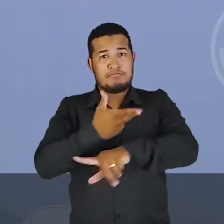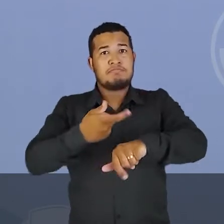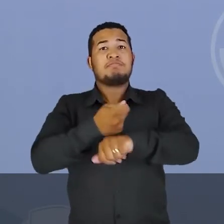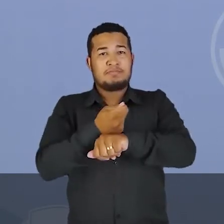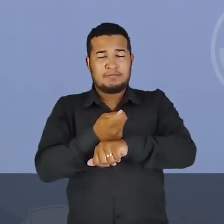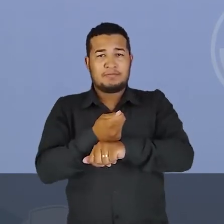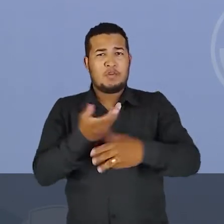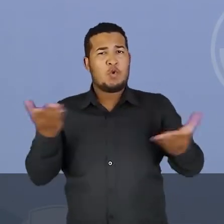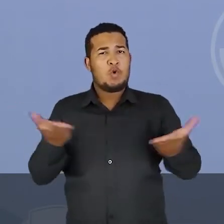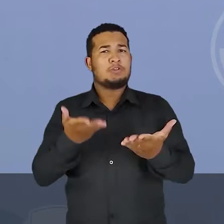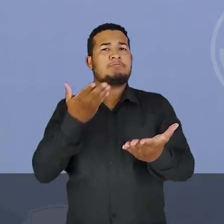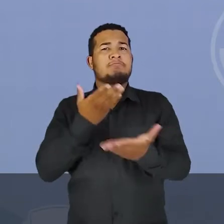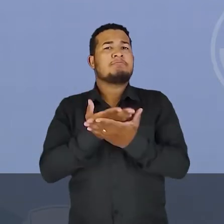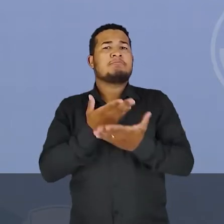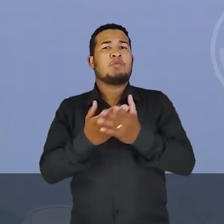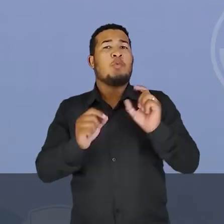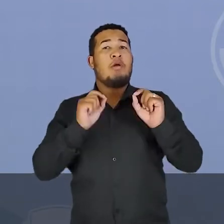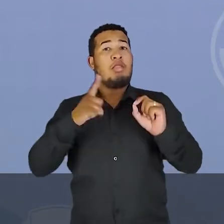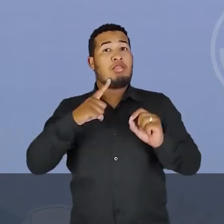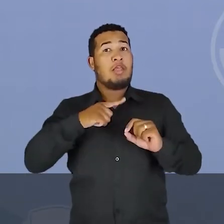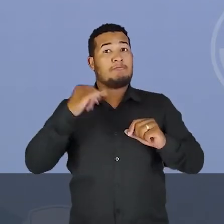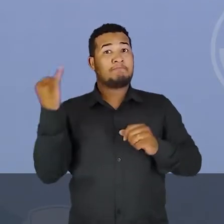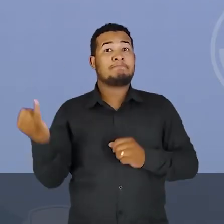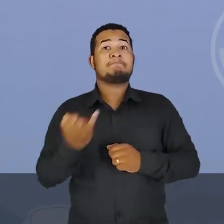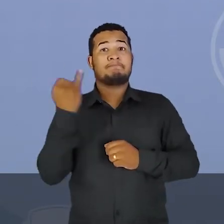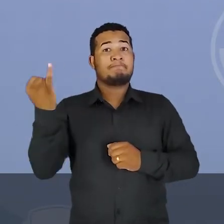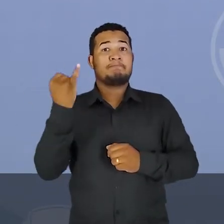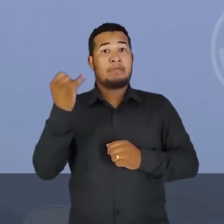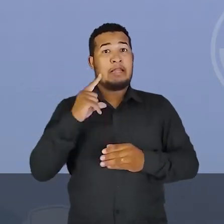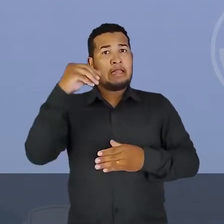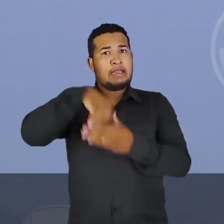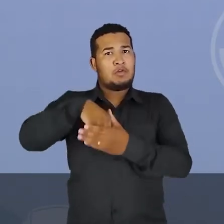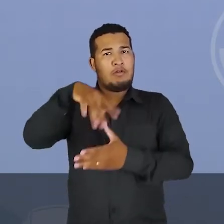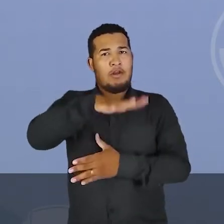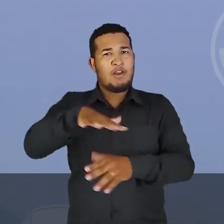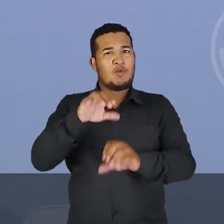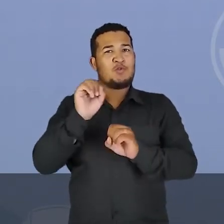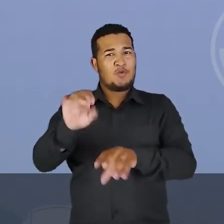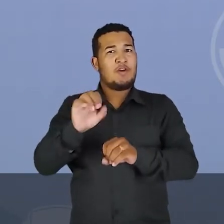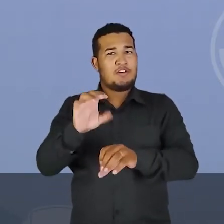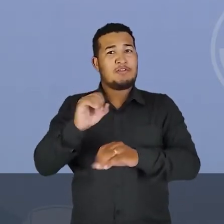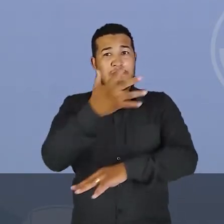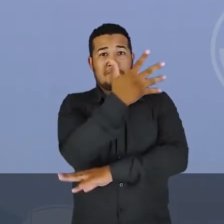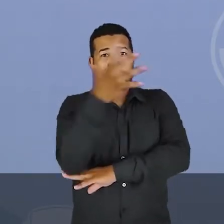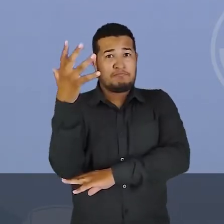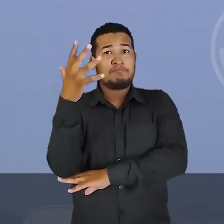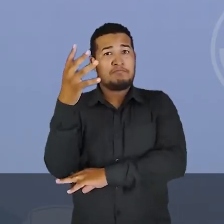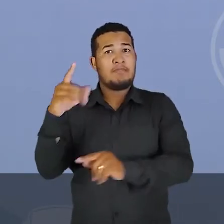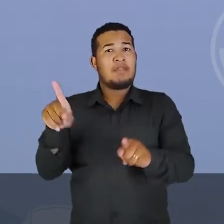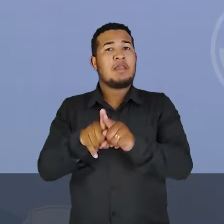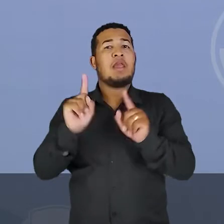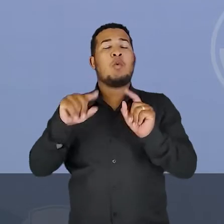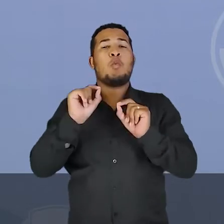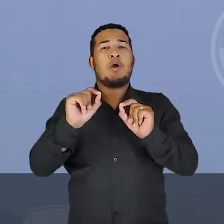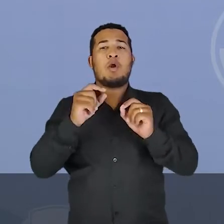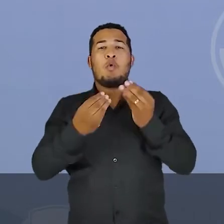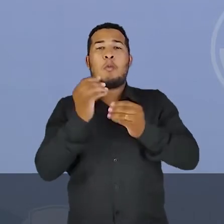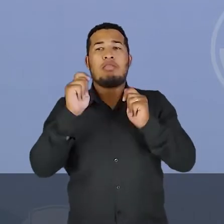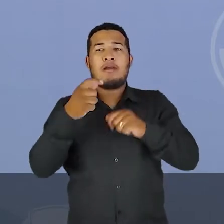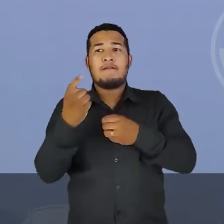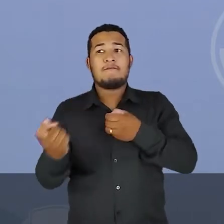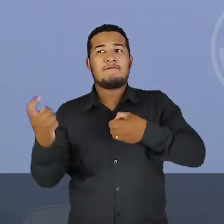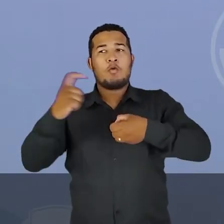aula de hoje nós vamos trabalhar um tema integrador muito importante dentro da área de educação ambiental, que é a recuperação de nascentes do Espírito